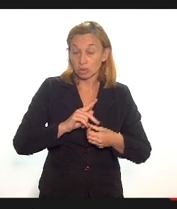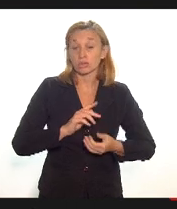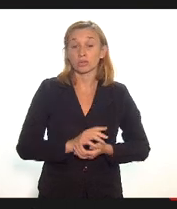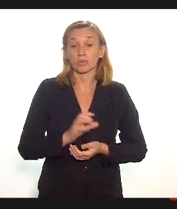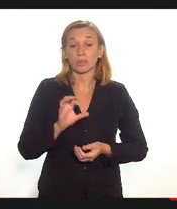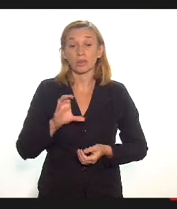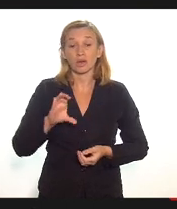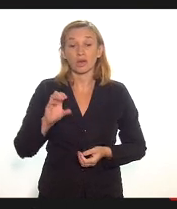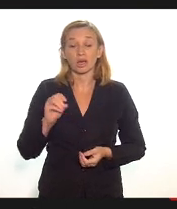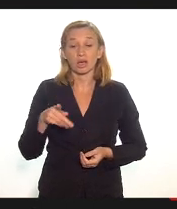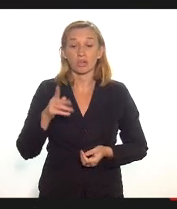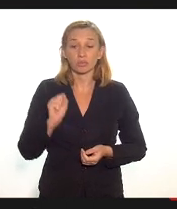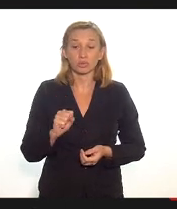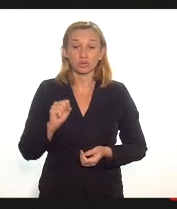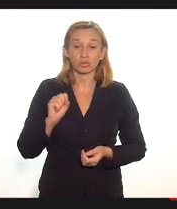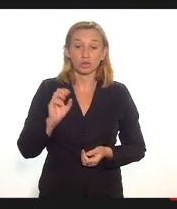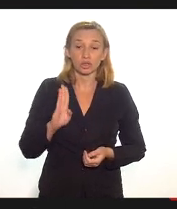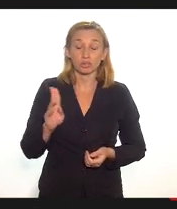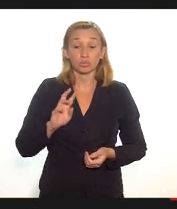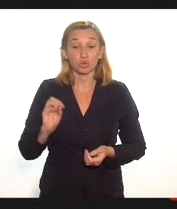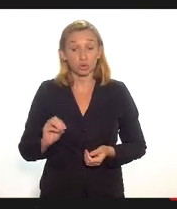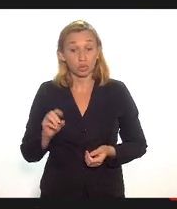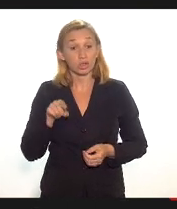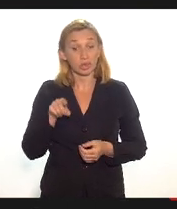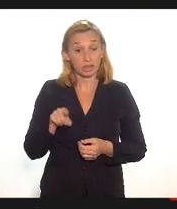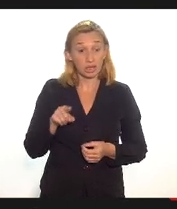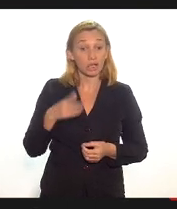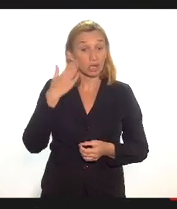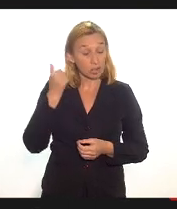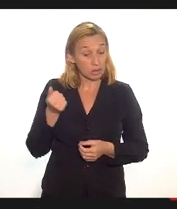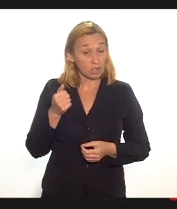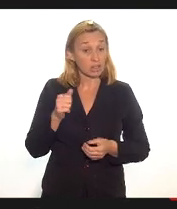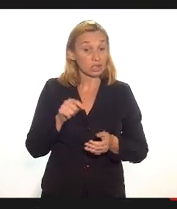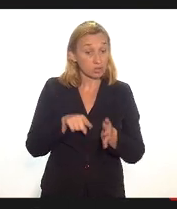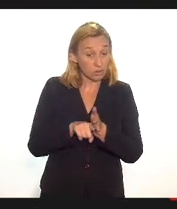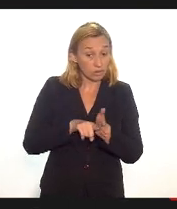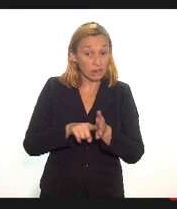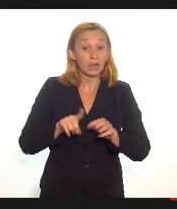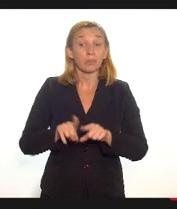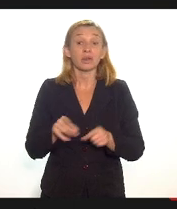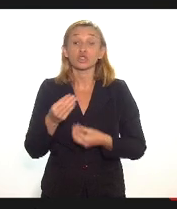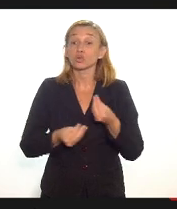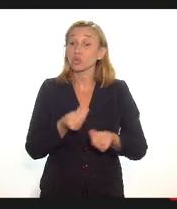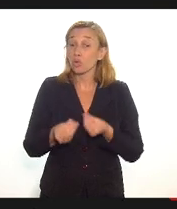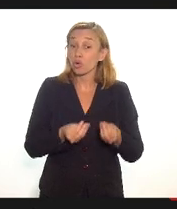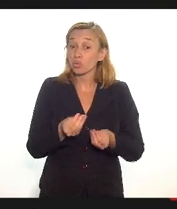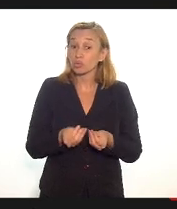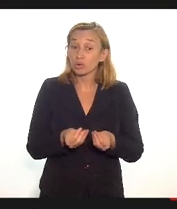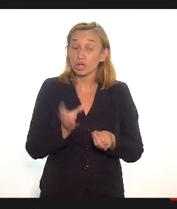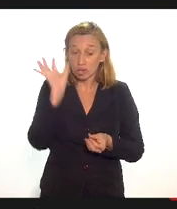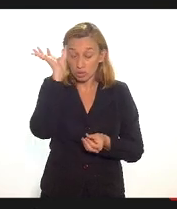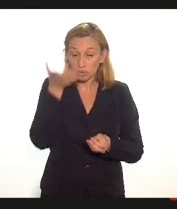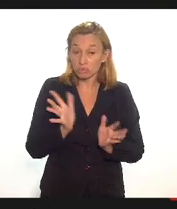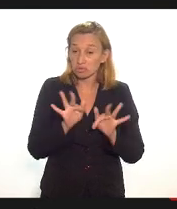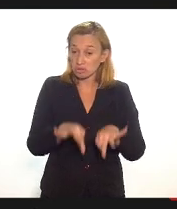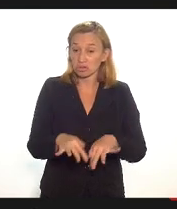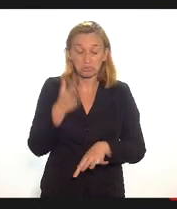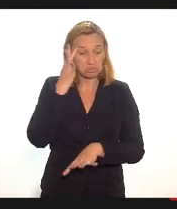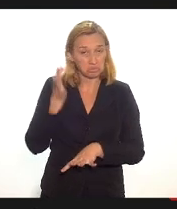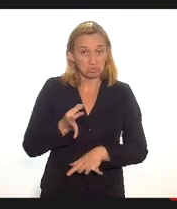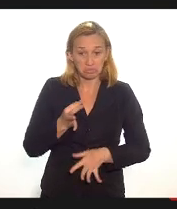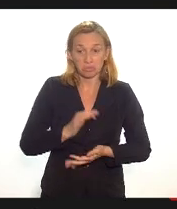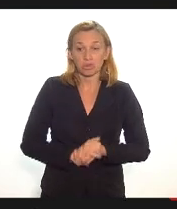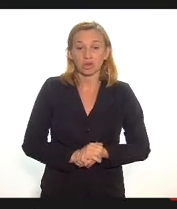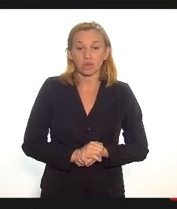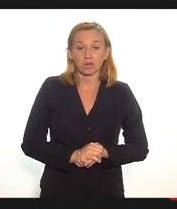Búzios? Essa parte eu sei que foi revisitada, agora como ficou no final, eu não sei.